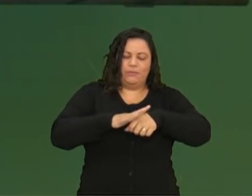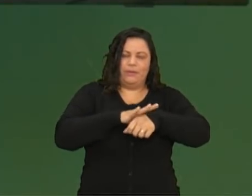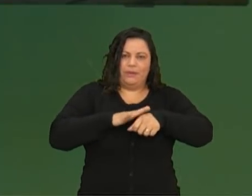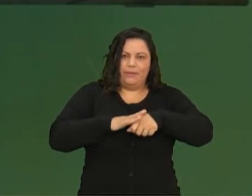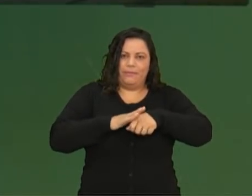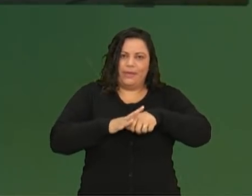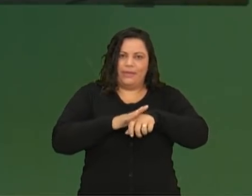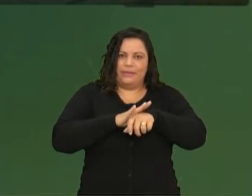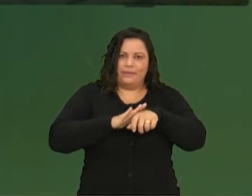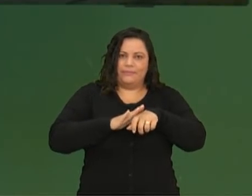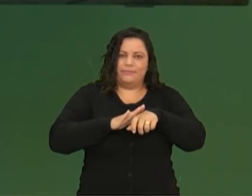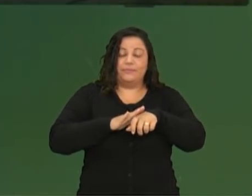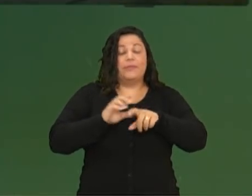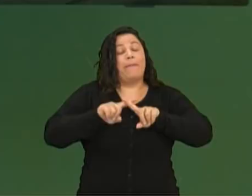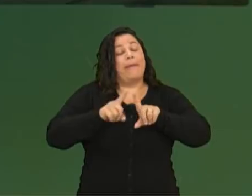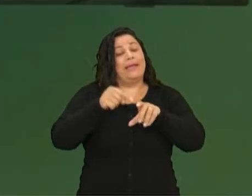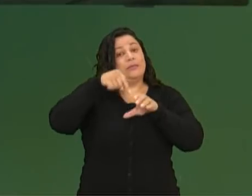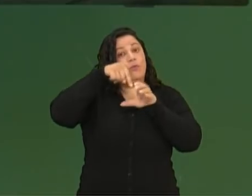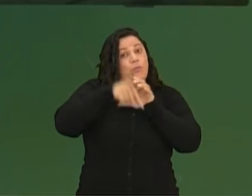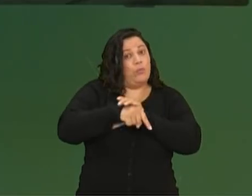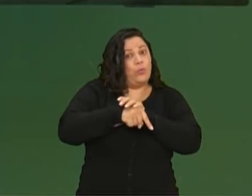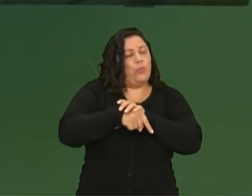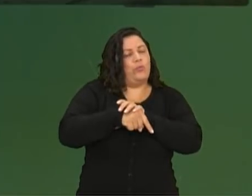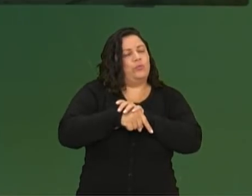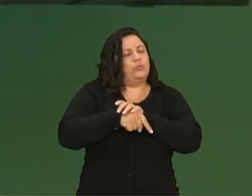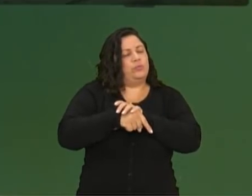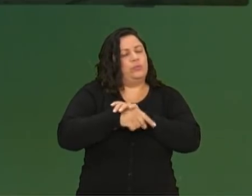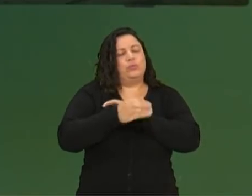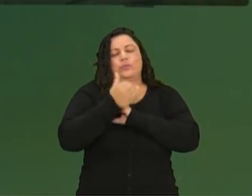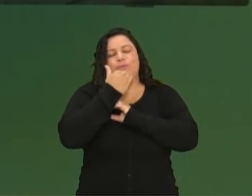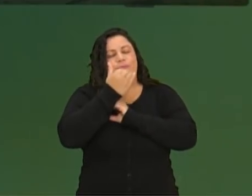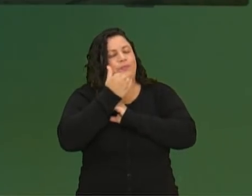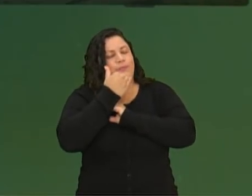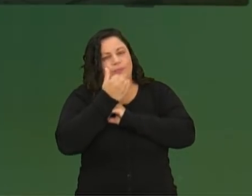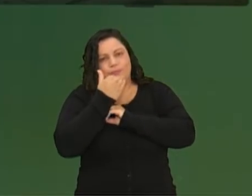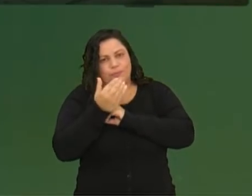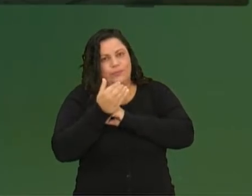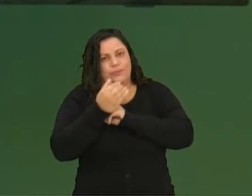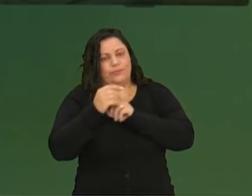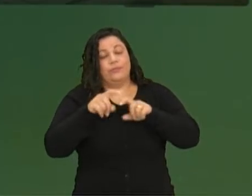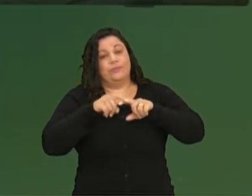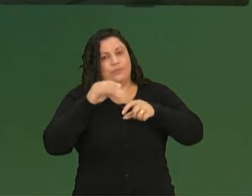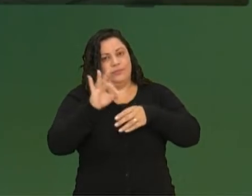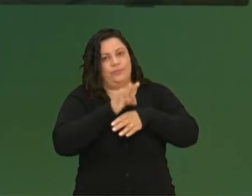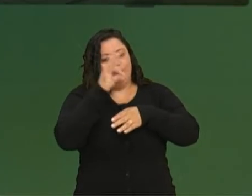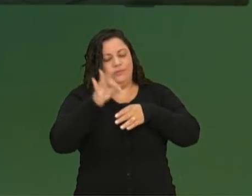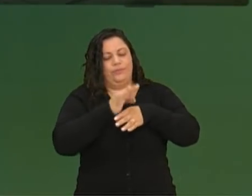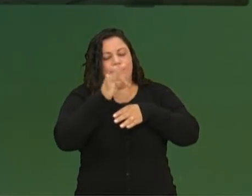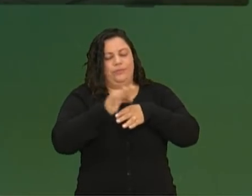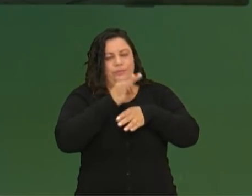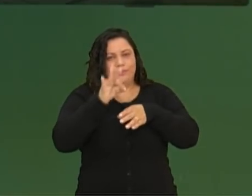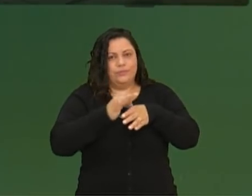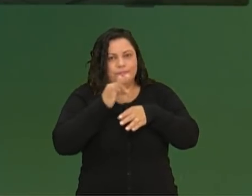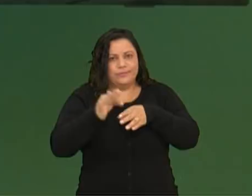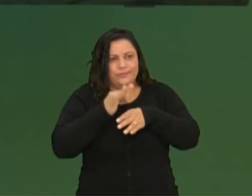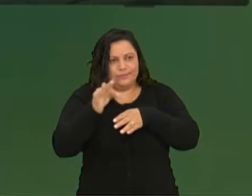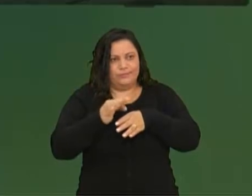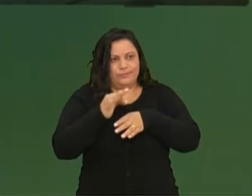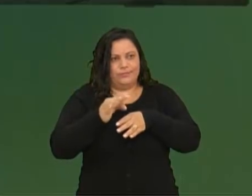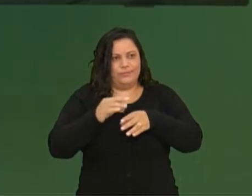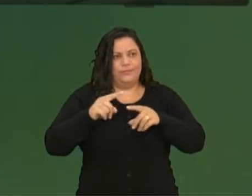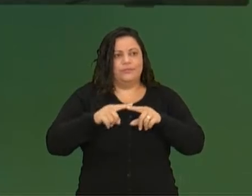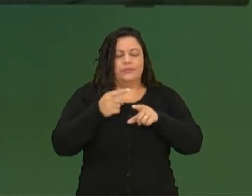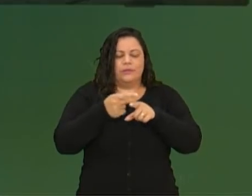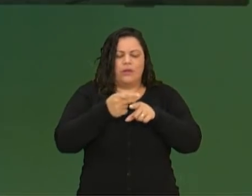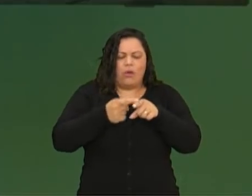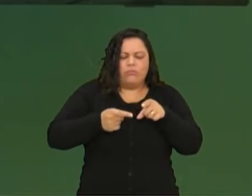conta. Por isso que vai precisar suturar, né? Aqueles pontos que o médico dá, tá? Então, olha só, aqui um vasinho sanguíneo